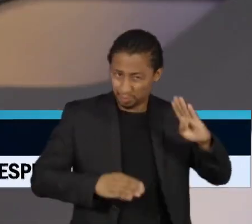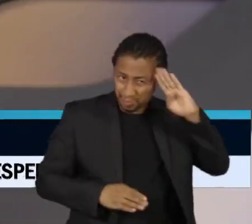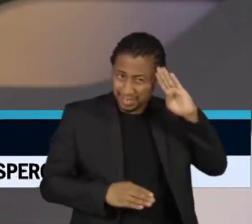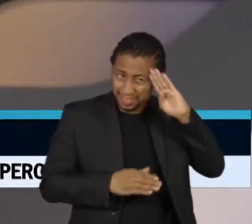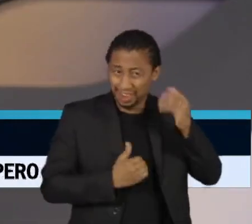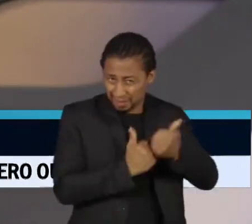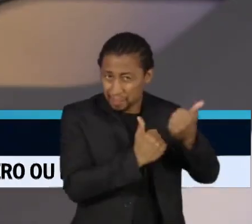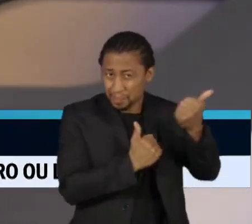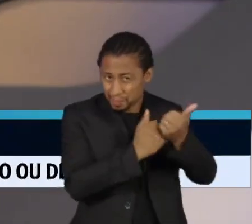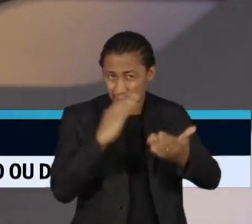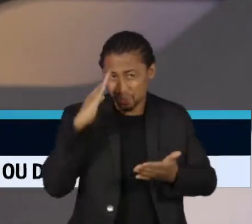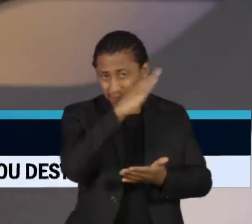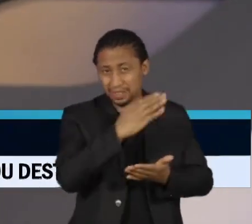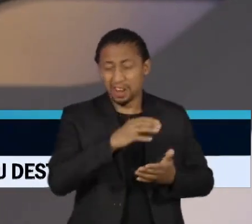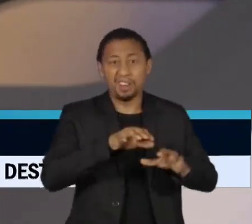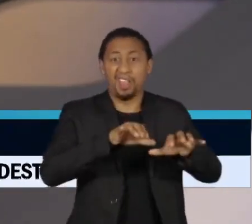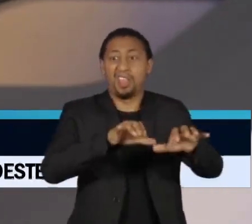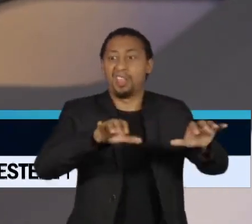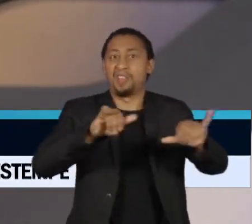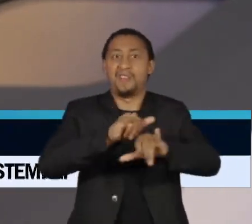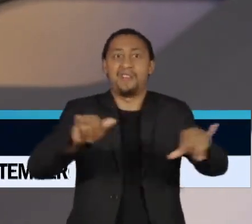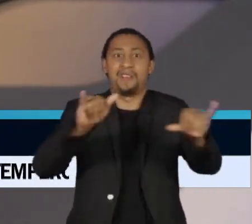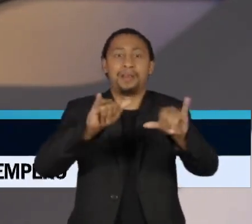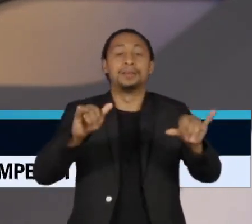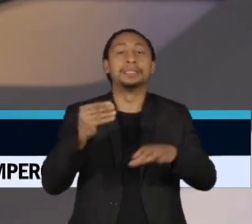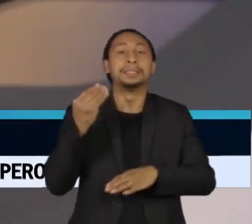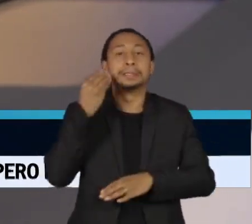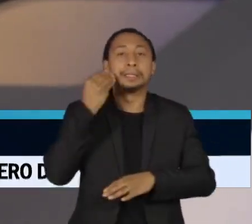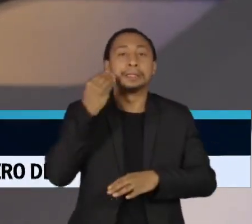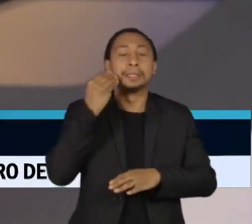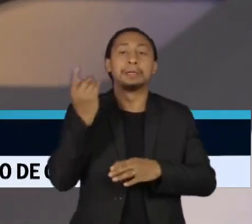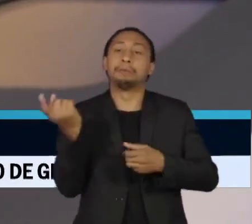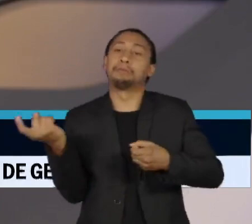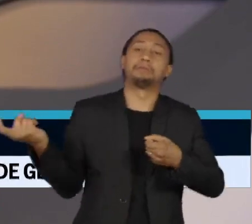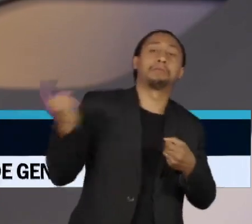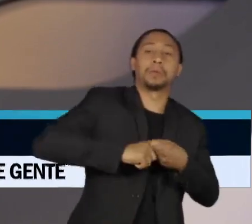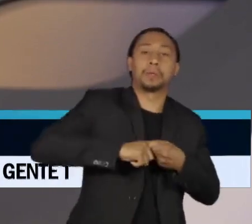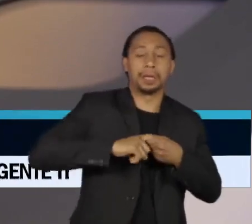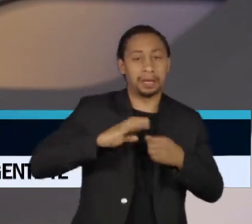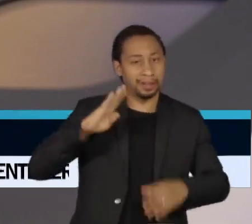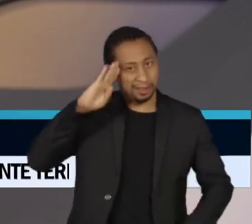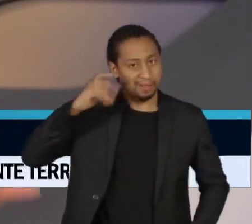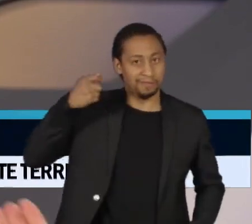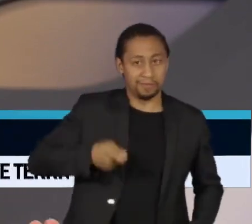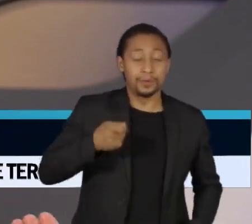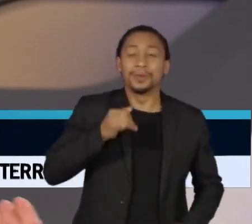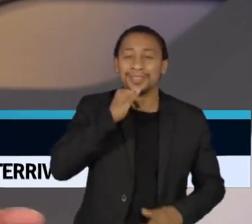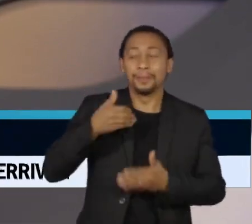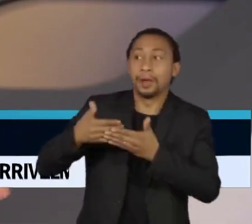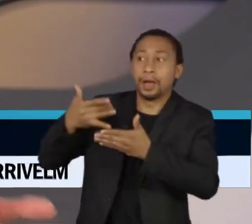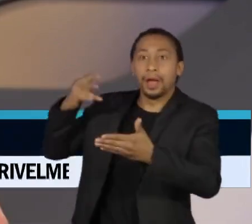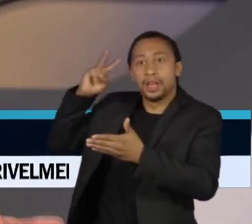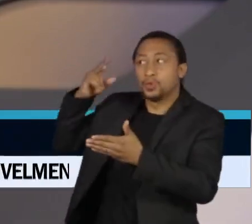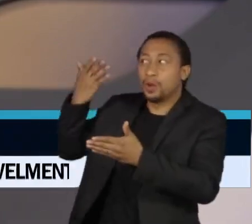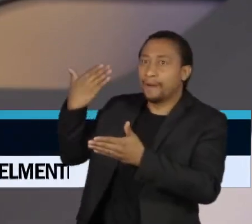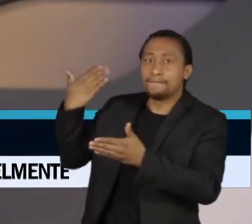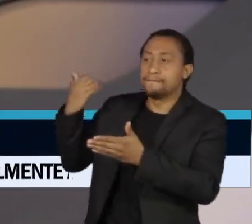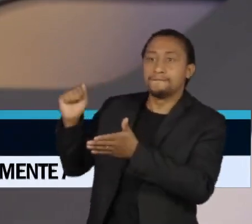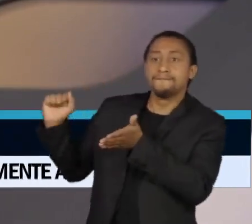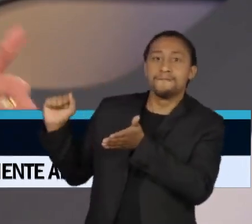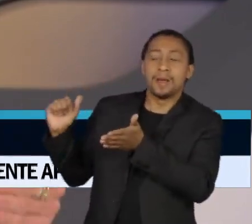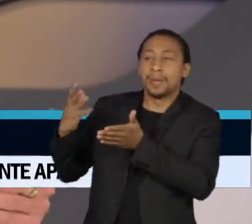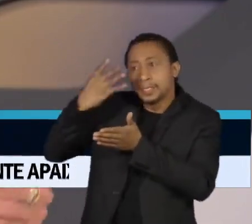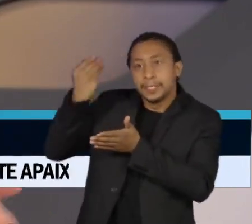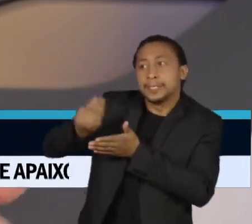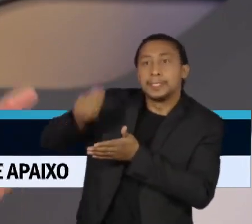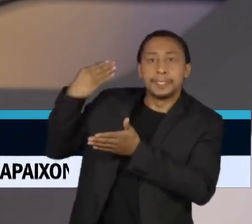que cultivam essa que o Marcos está falando, que é uma tentativa de reescrever a história, né? Você apaga as vítimas, esquece as vítimas e